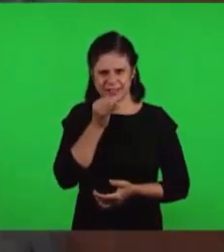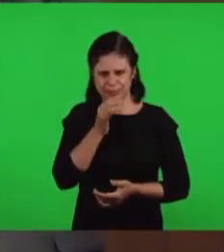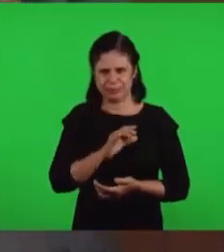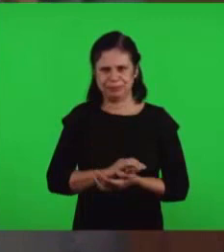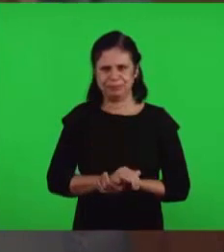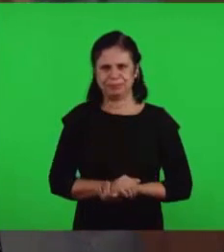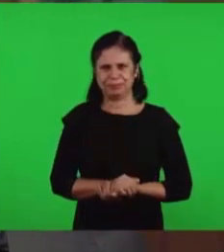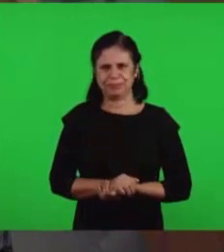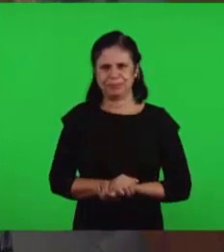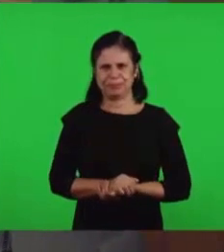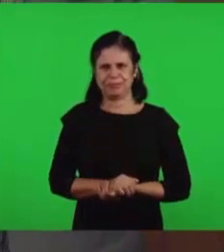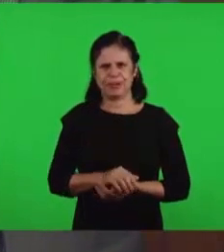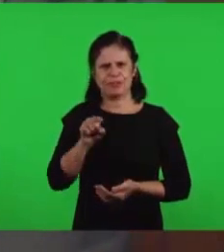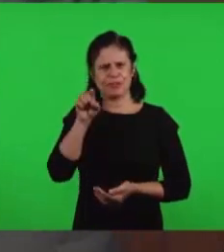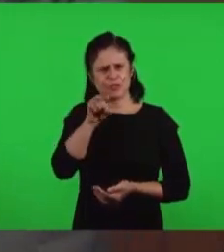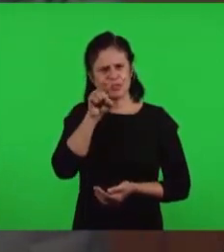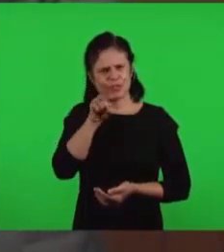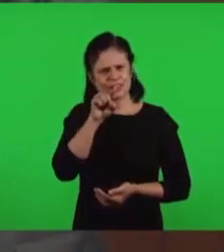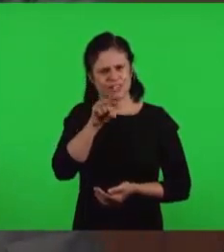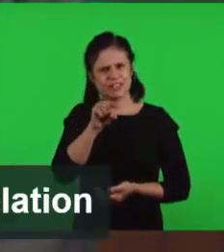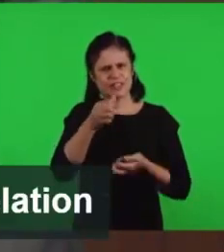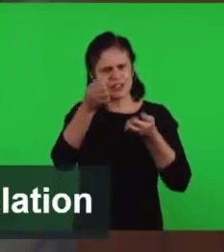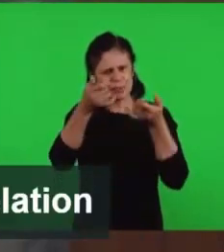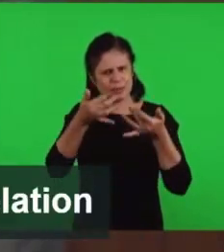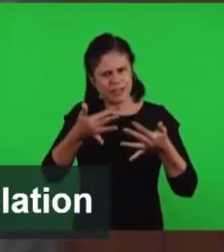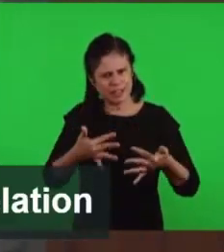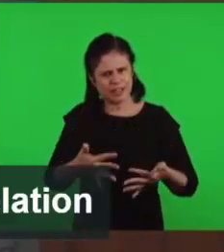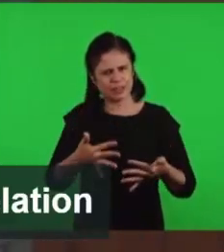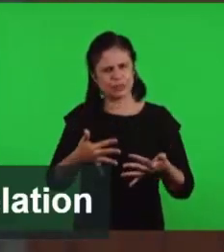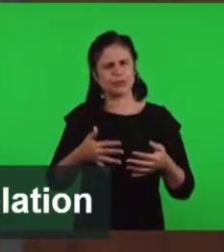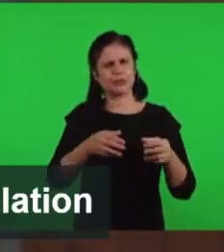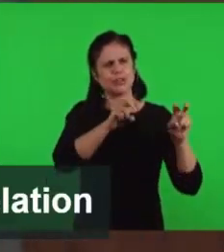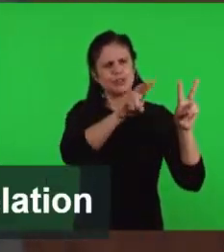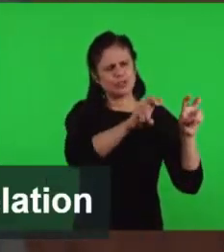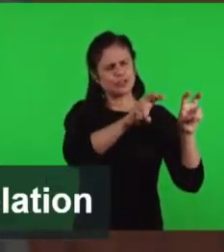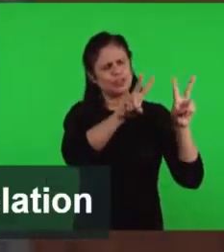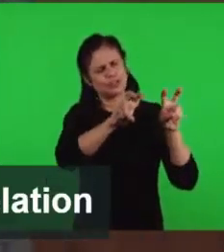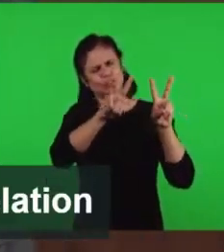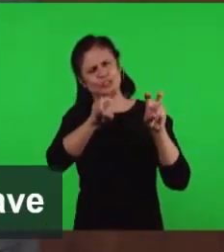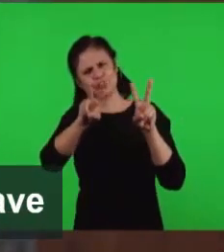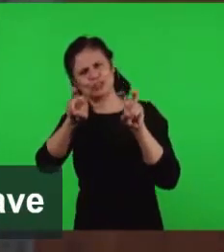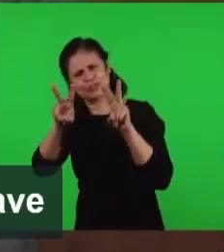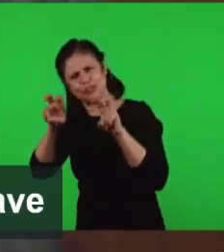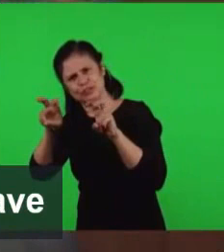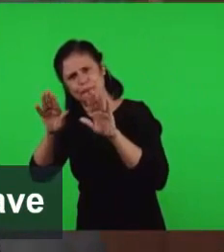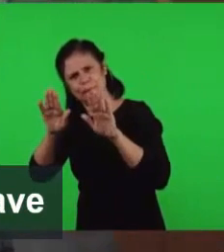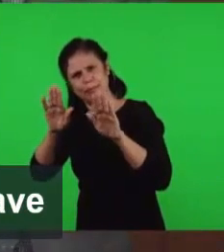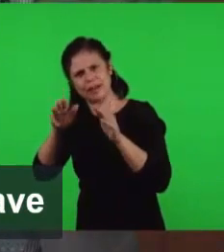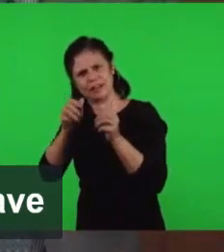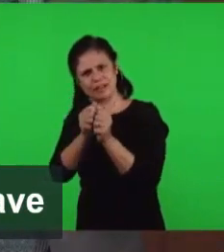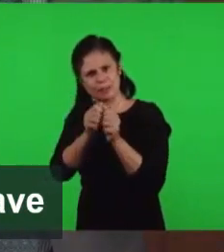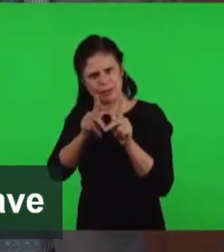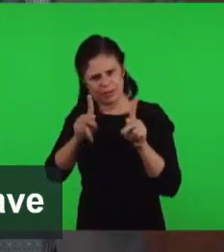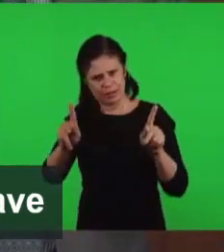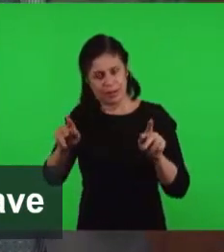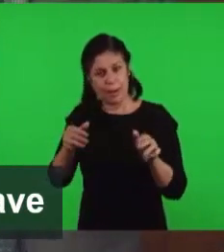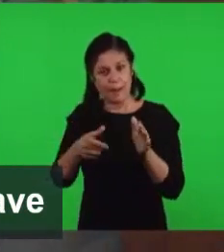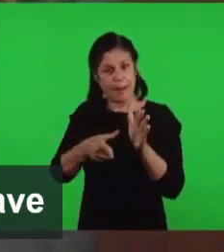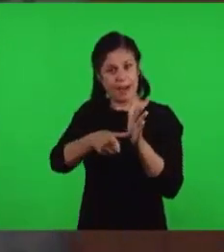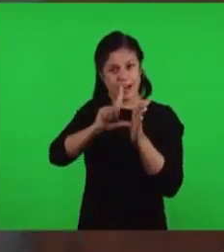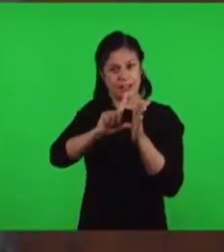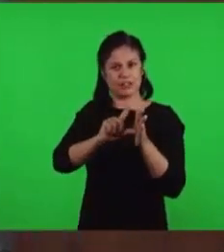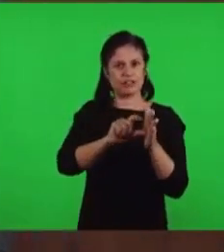ênfase você está dando uma ênfase de assuntos que nós vamos chegar lá no livro de Apocalipse que já estão no velho testamento